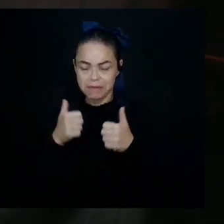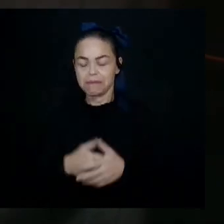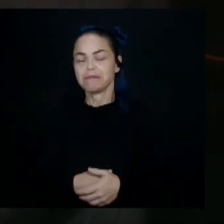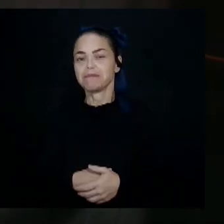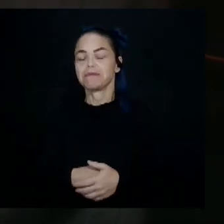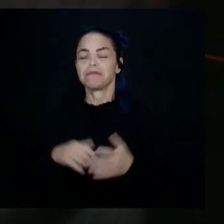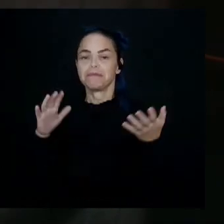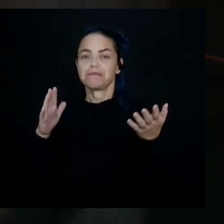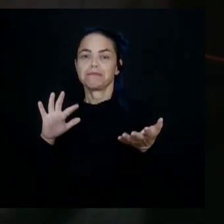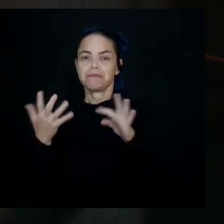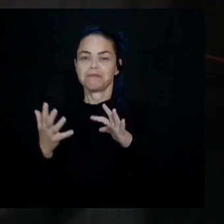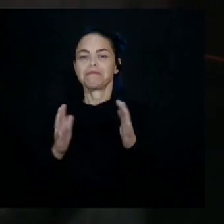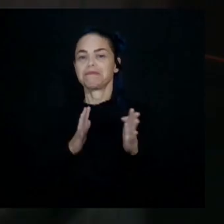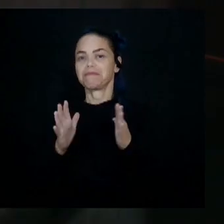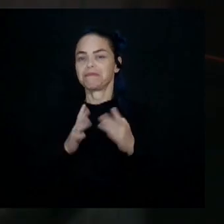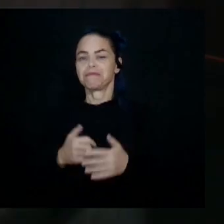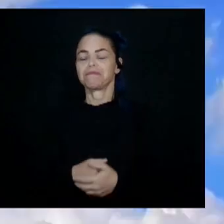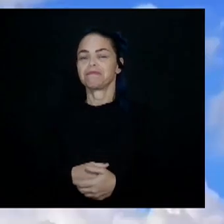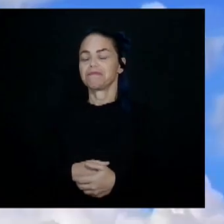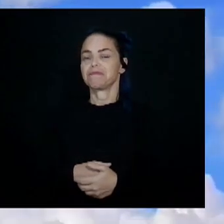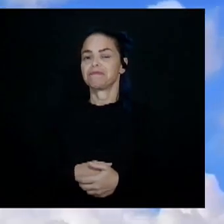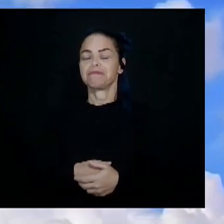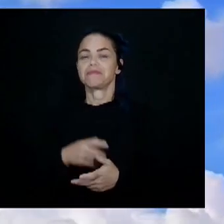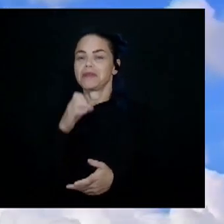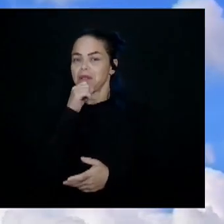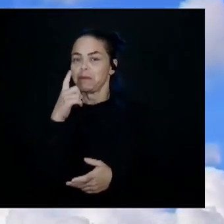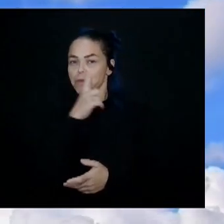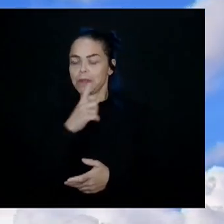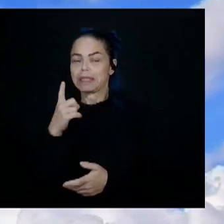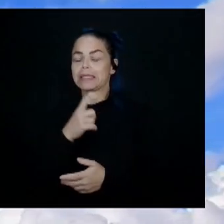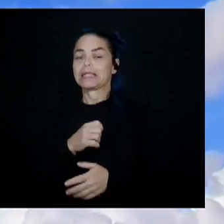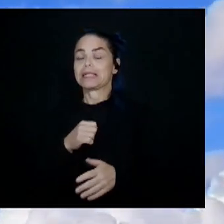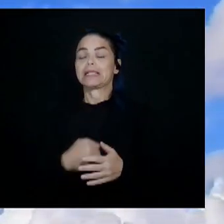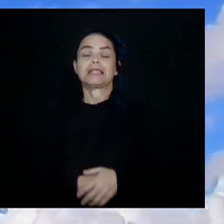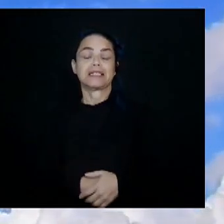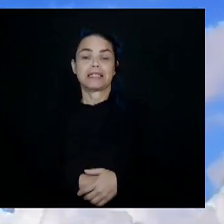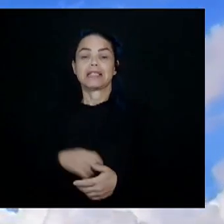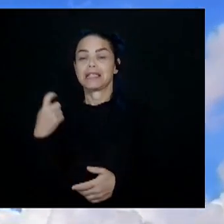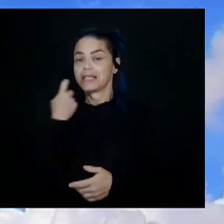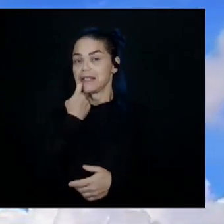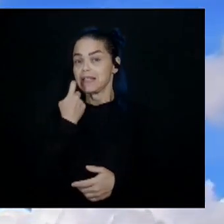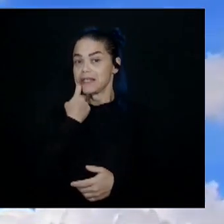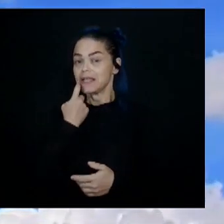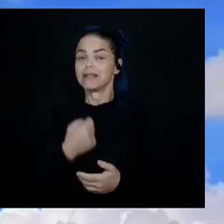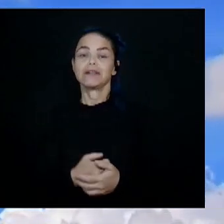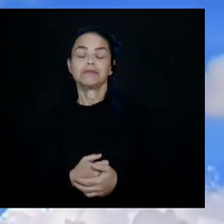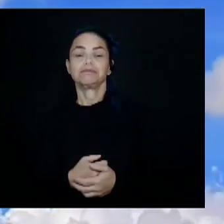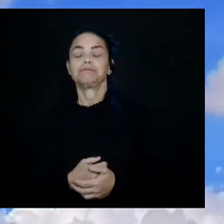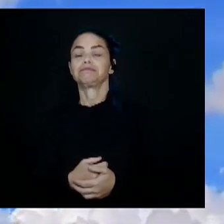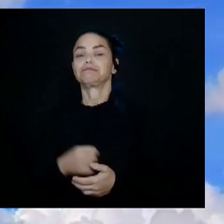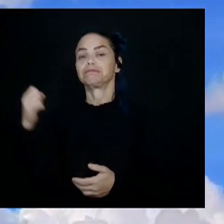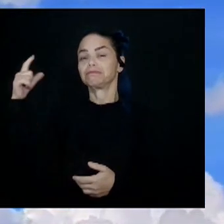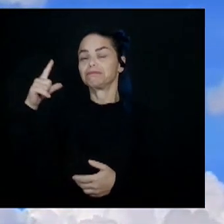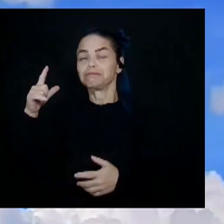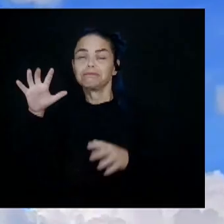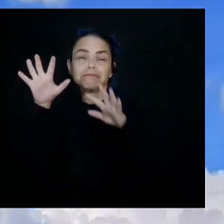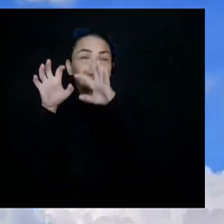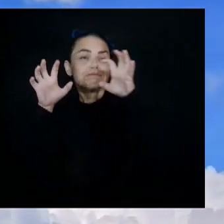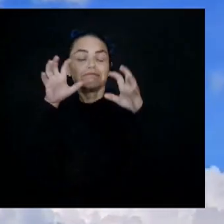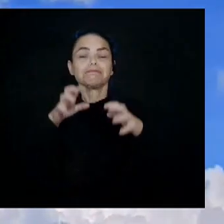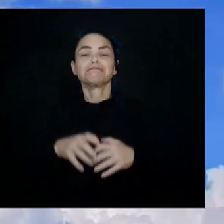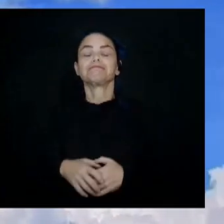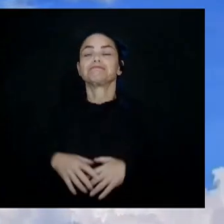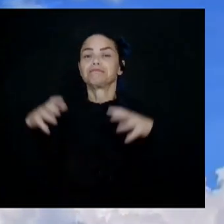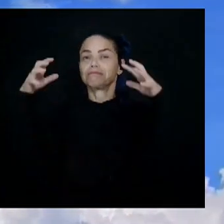chegando para você, vamos lá, finalzão de semana batendo na sua porta. Hoje é sexta-feira, sol com algumas nuvens, chuva passageira durante